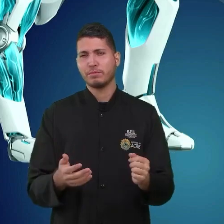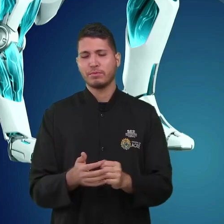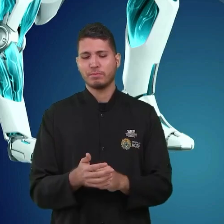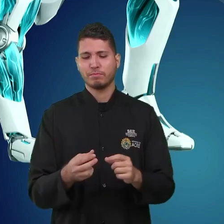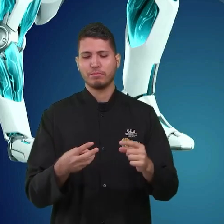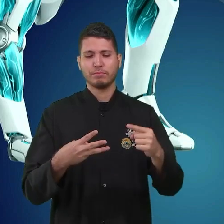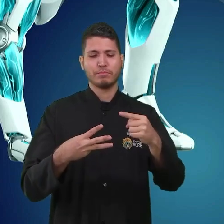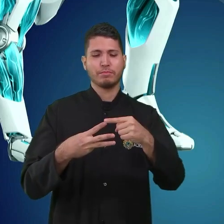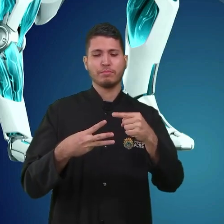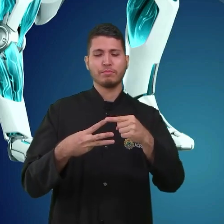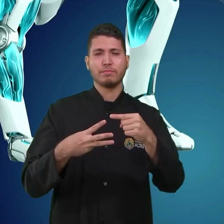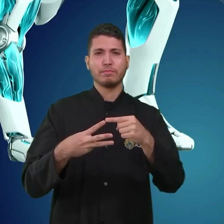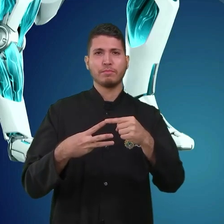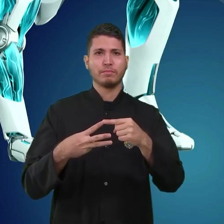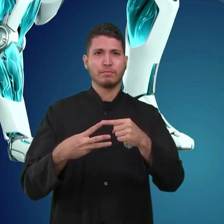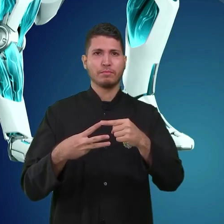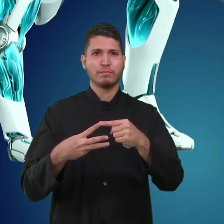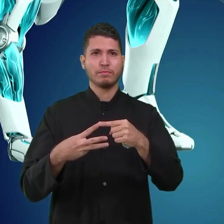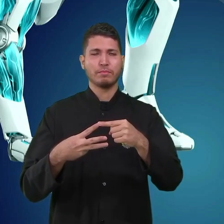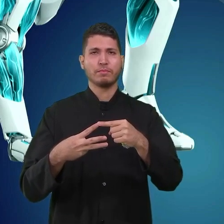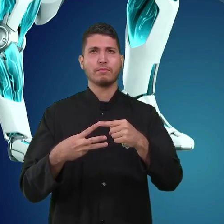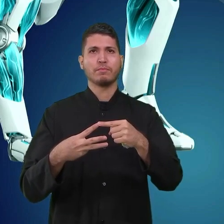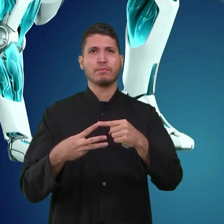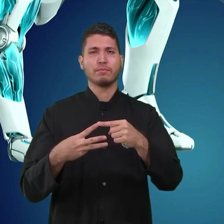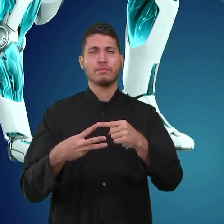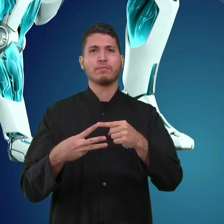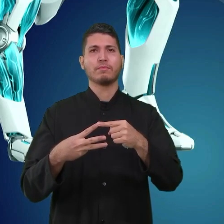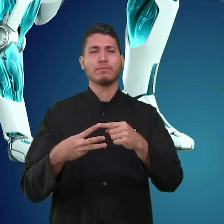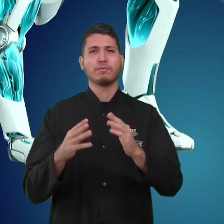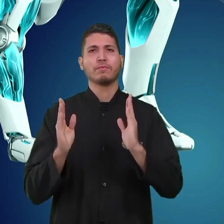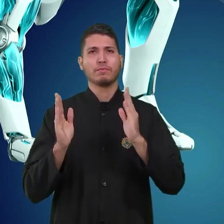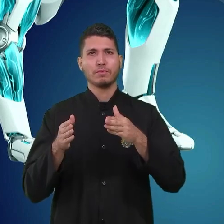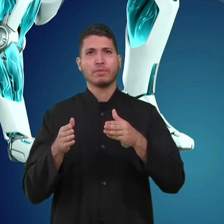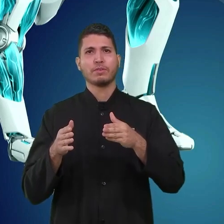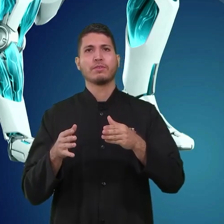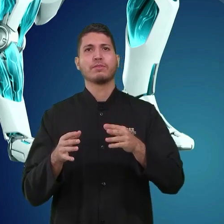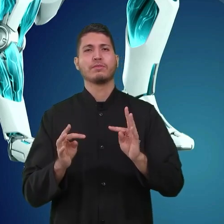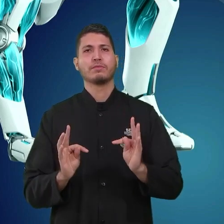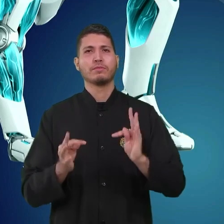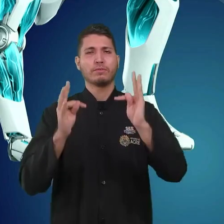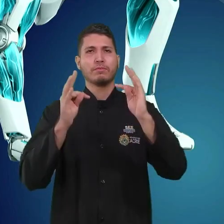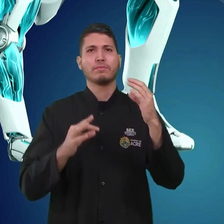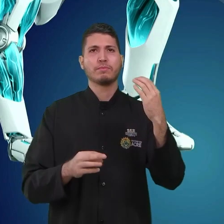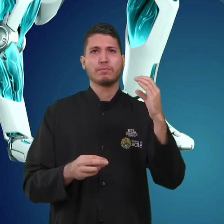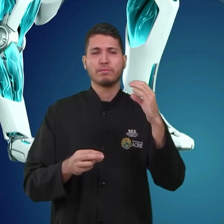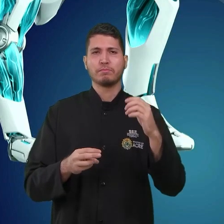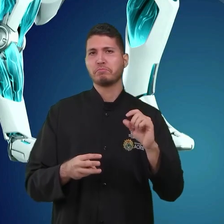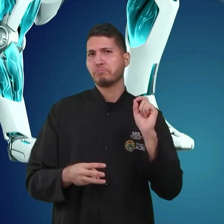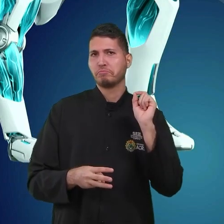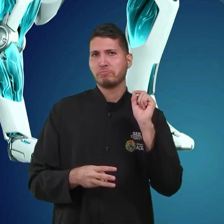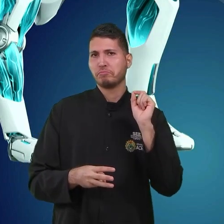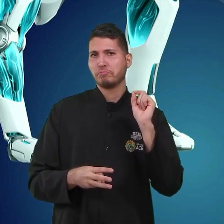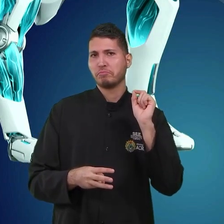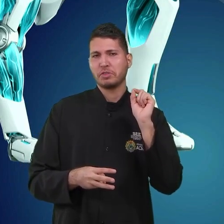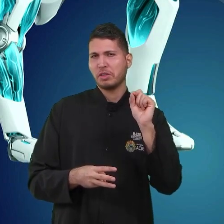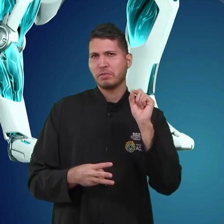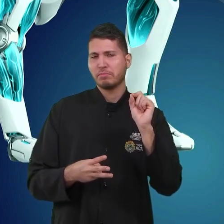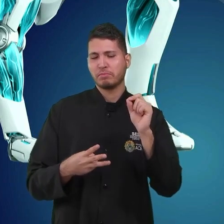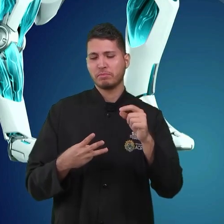tecnologia, principalmente aí voltada para a tecnologia e a questão da ciência? Quem são esses